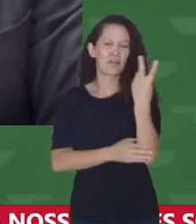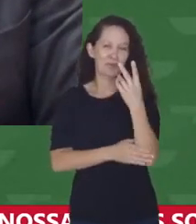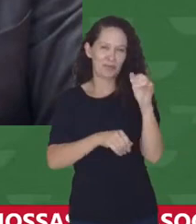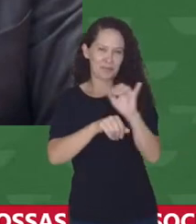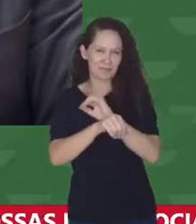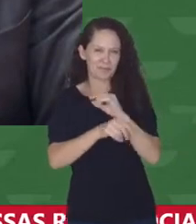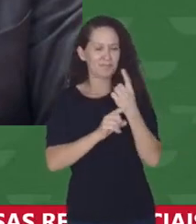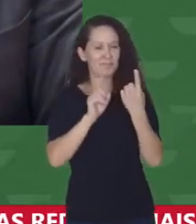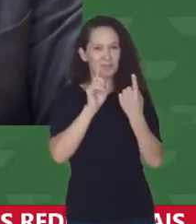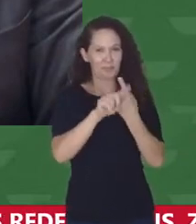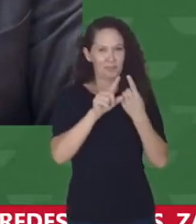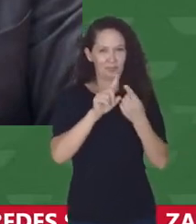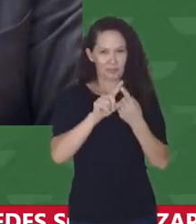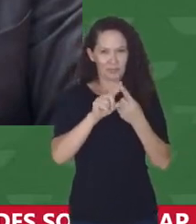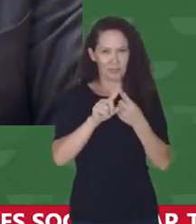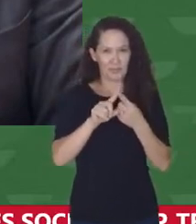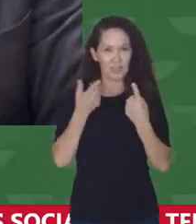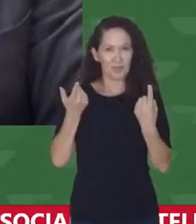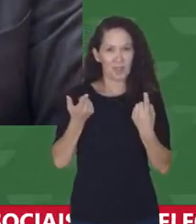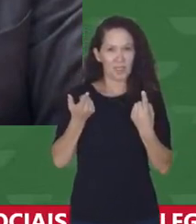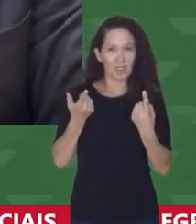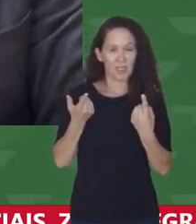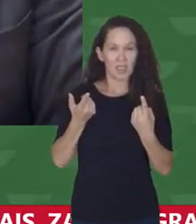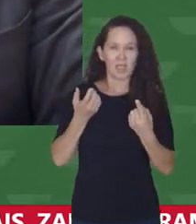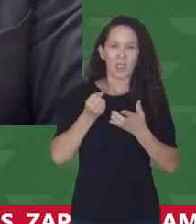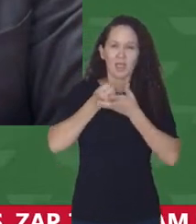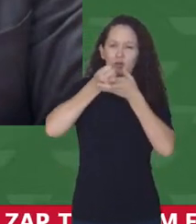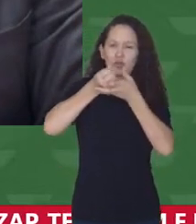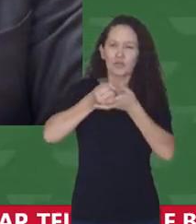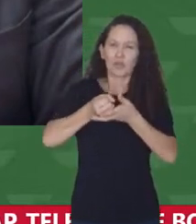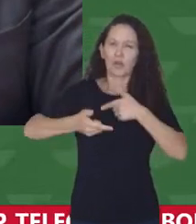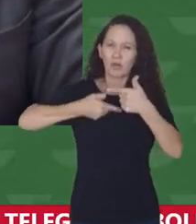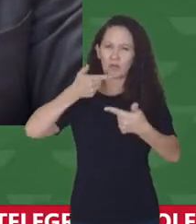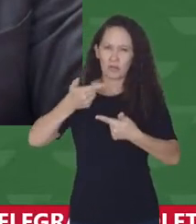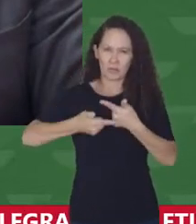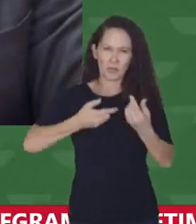Uma é atacar a questão do emprego, como